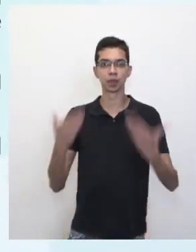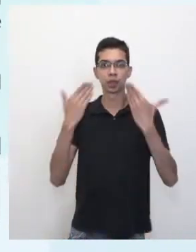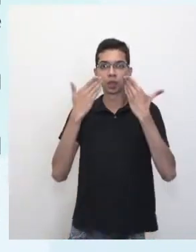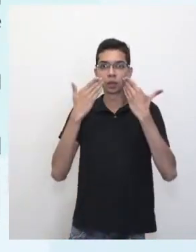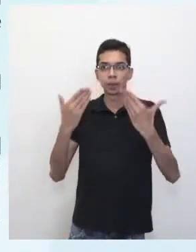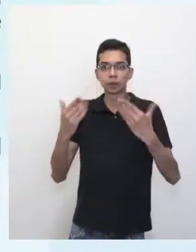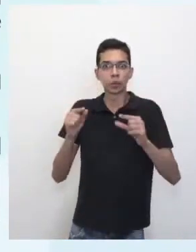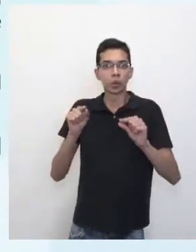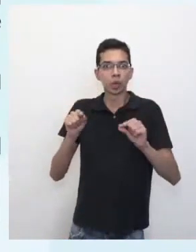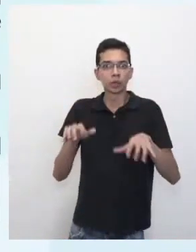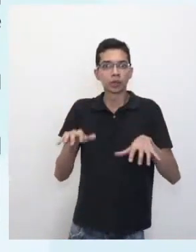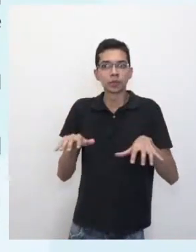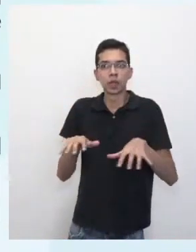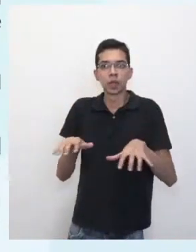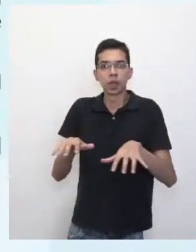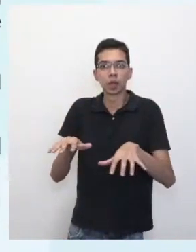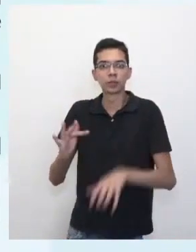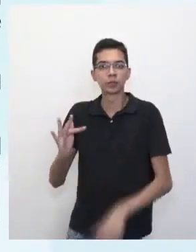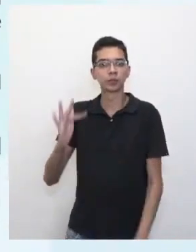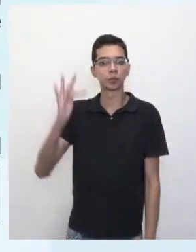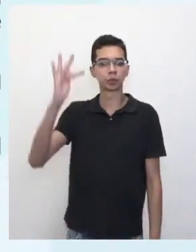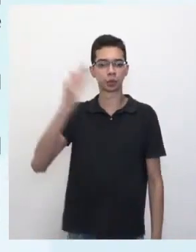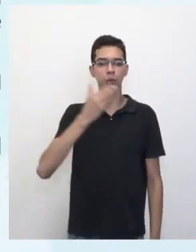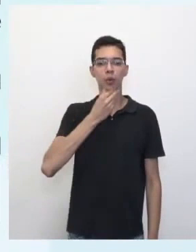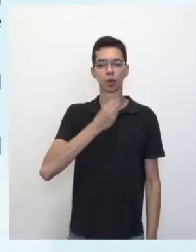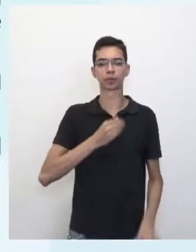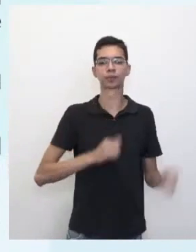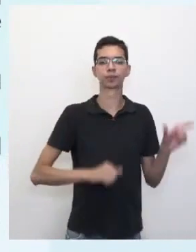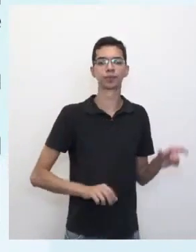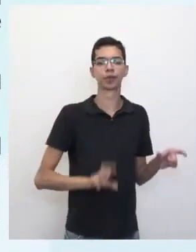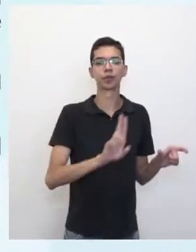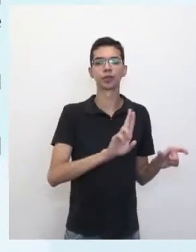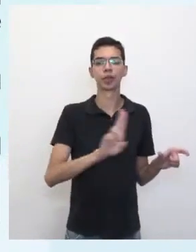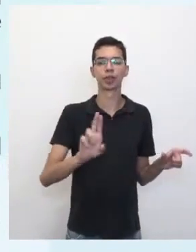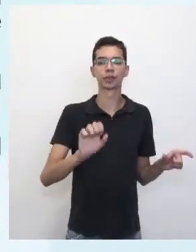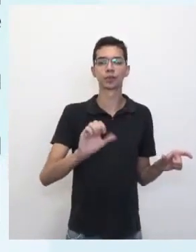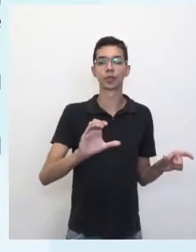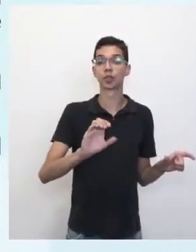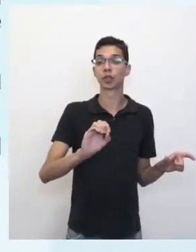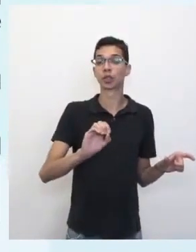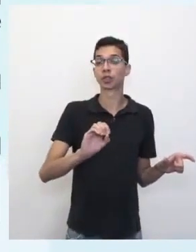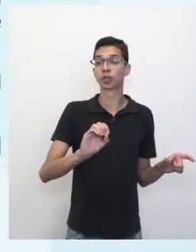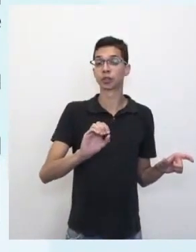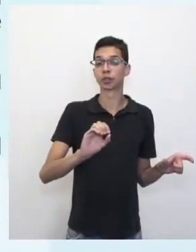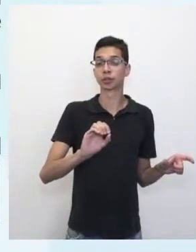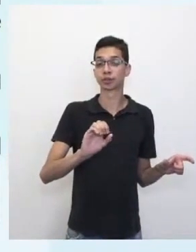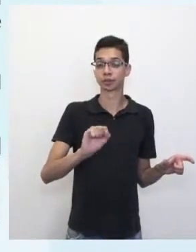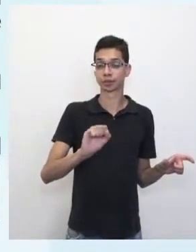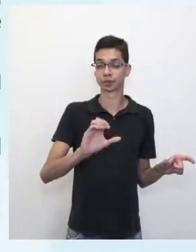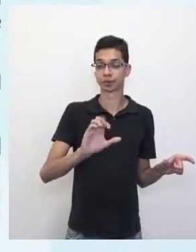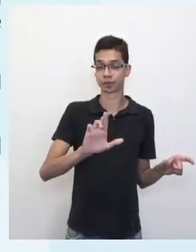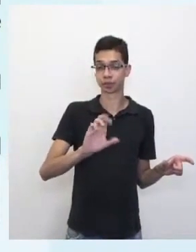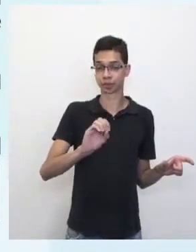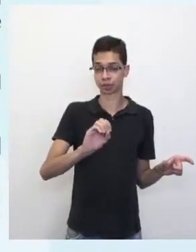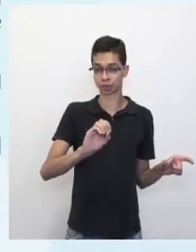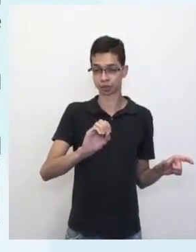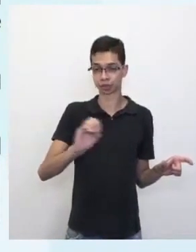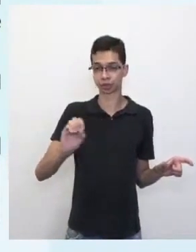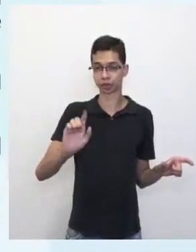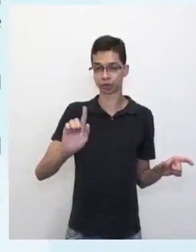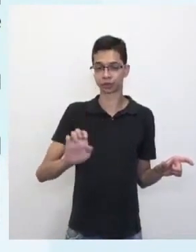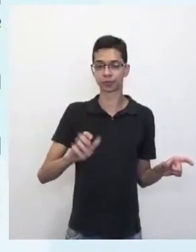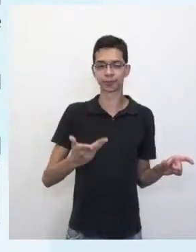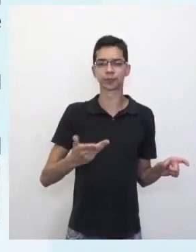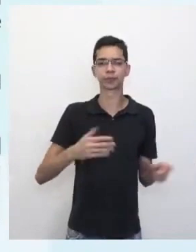futuro, said Scrooge. disse Scrooge. The spirit answered not, but pointed onward with its hand. O espírito não respondeu,